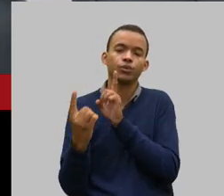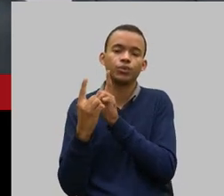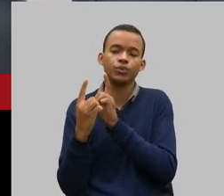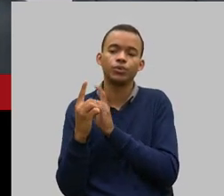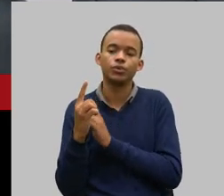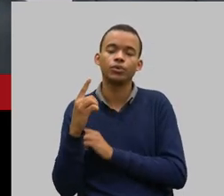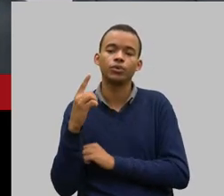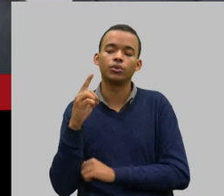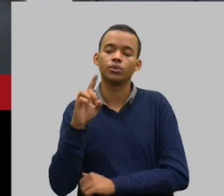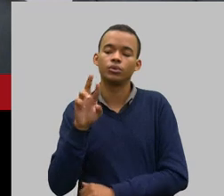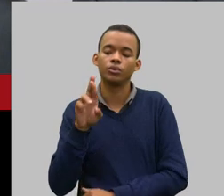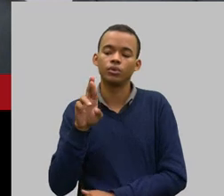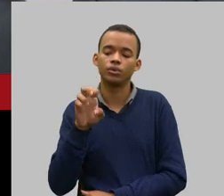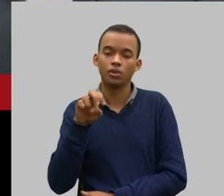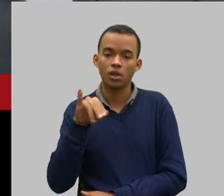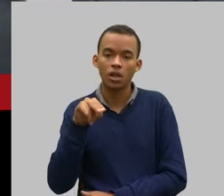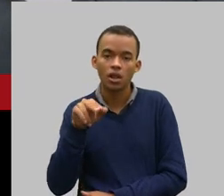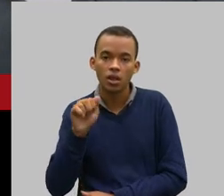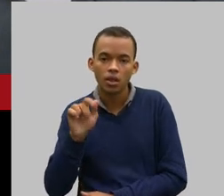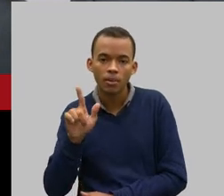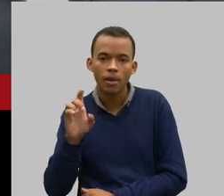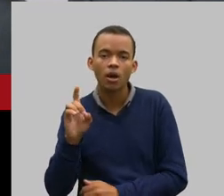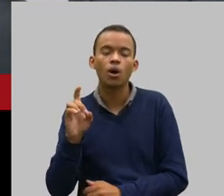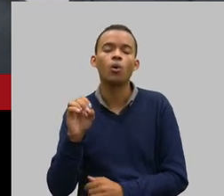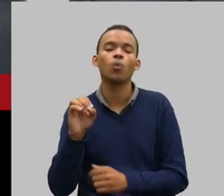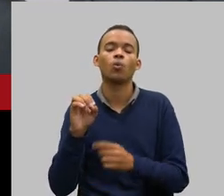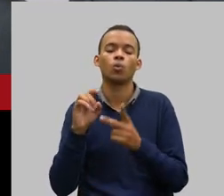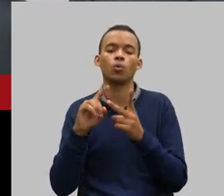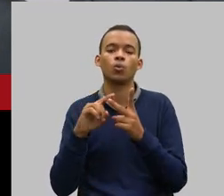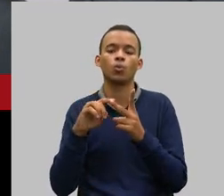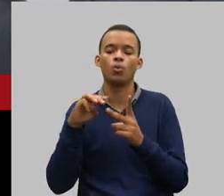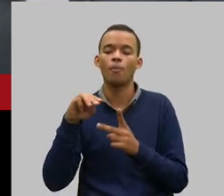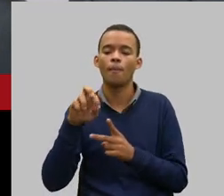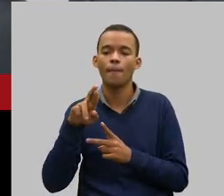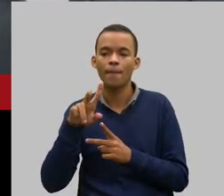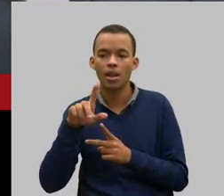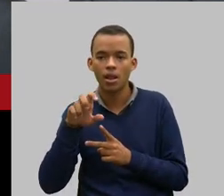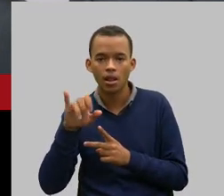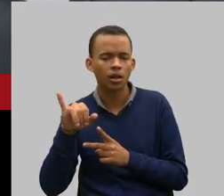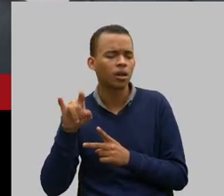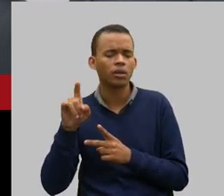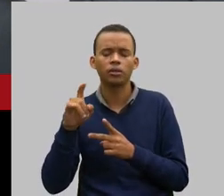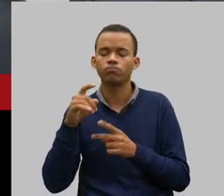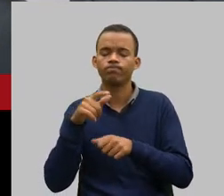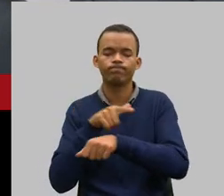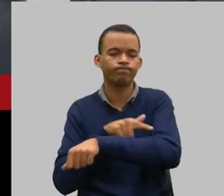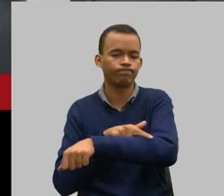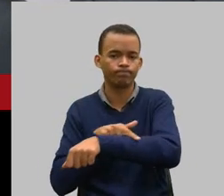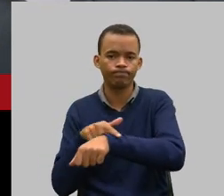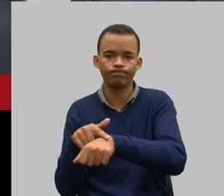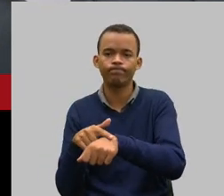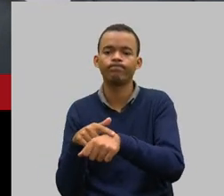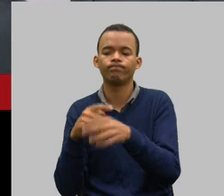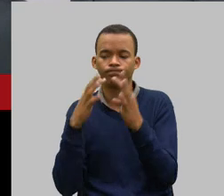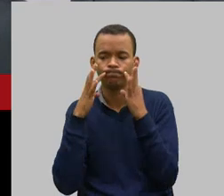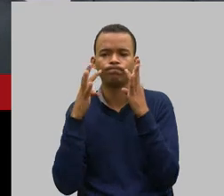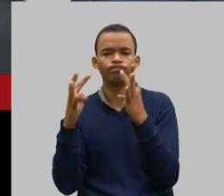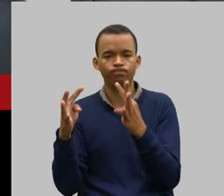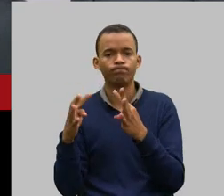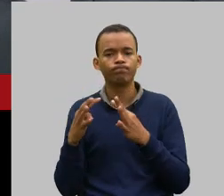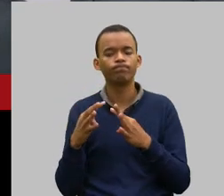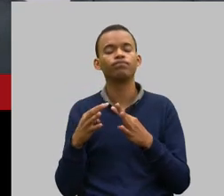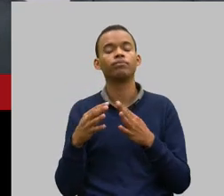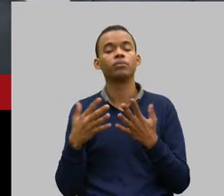Dr João Paulo S sou muito bem atendido mas realmente a questão da